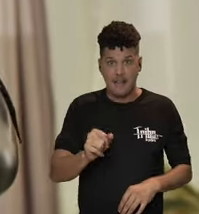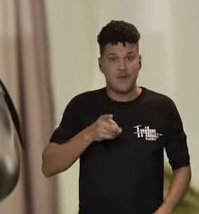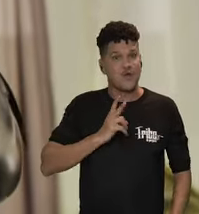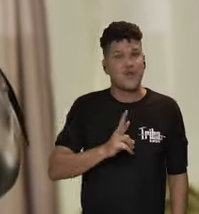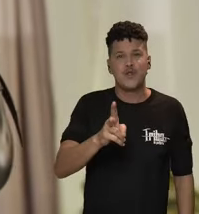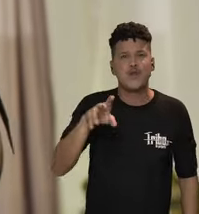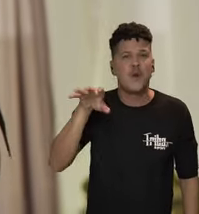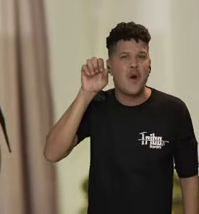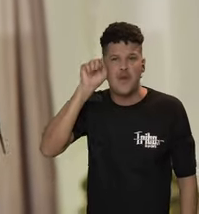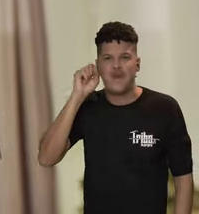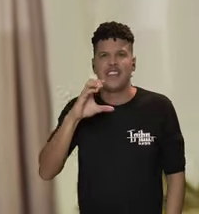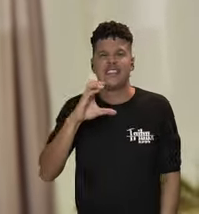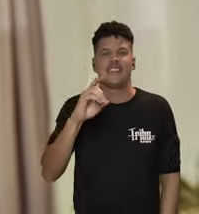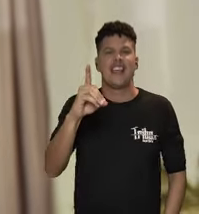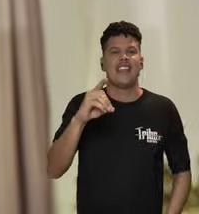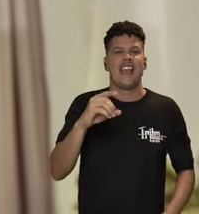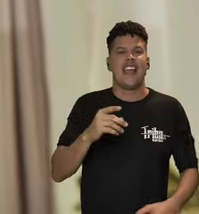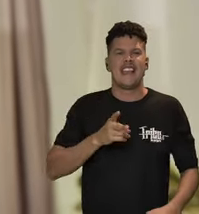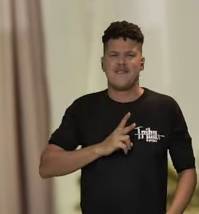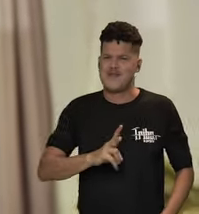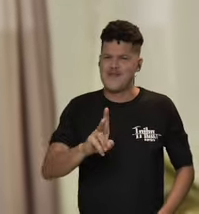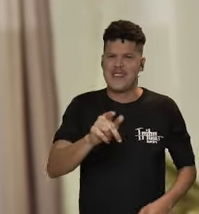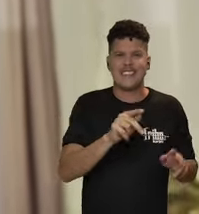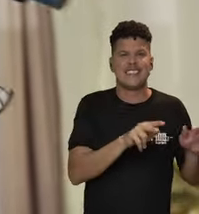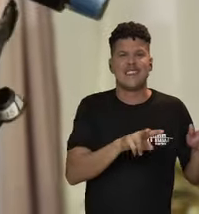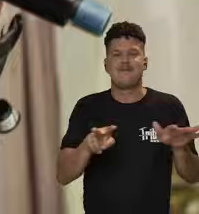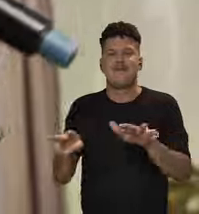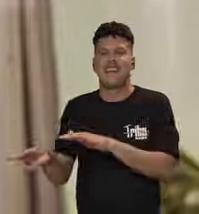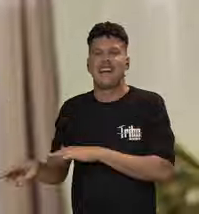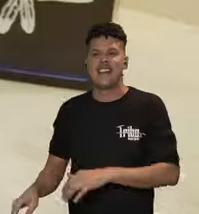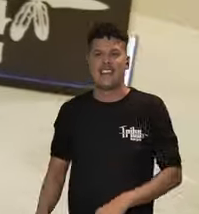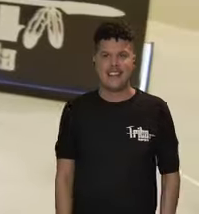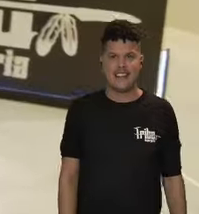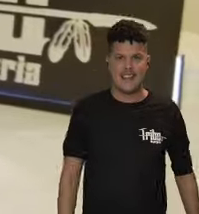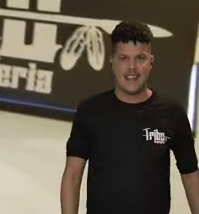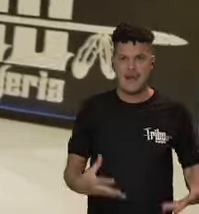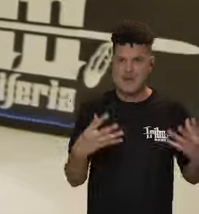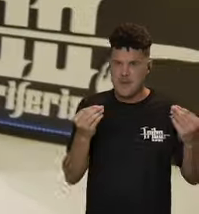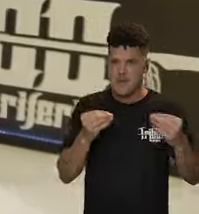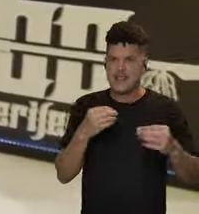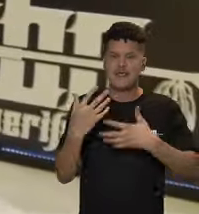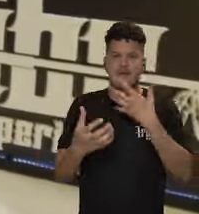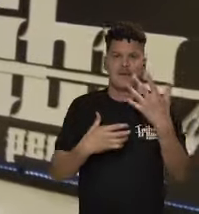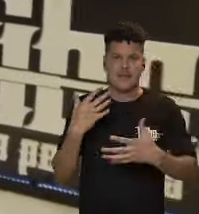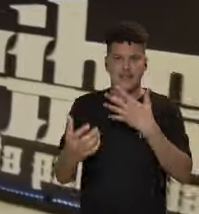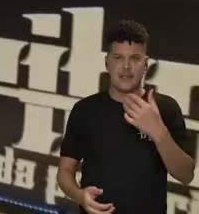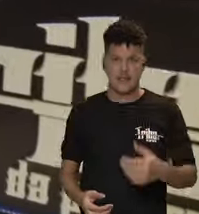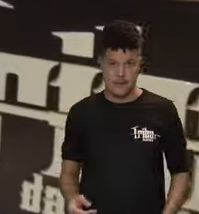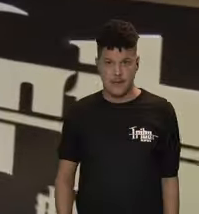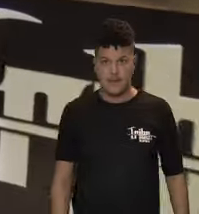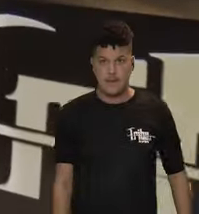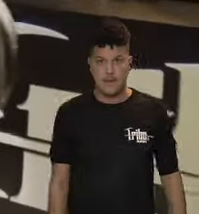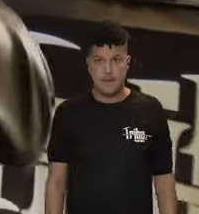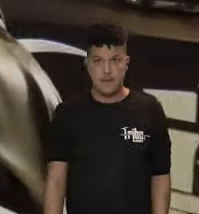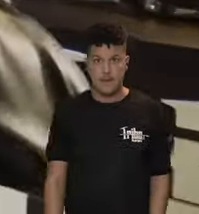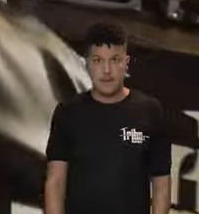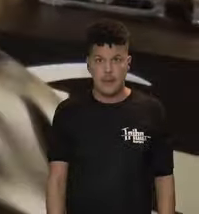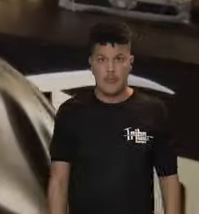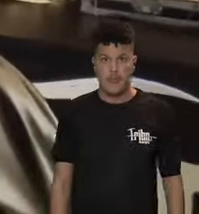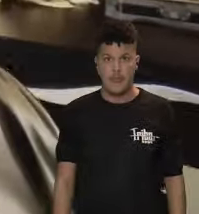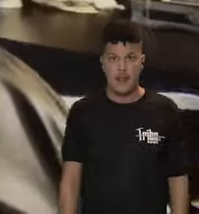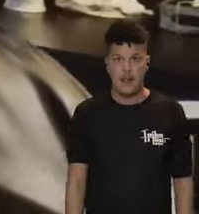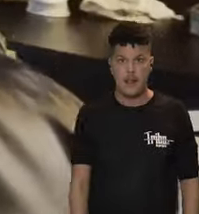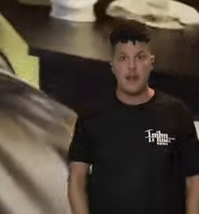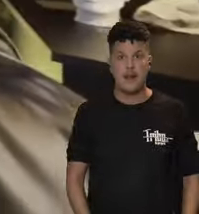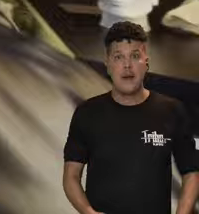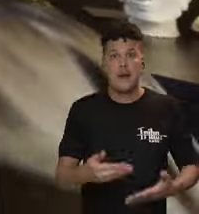todas as músicas, aí você vai virar uma semana que tem tipo 1000 músicas, né, mano? É muito. E vamos aqui, ó. Eu